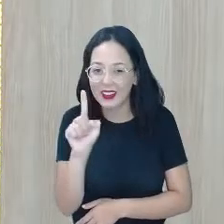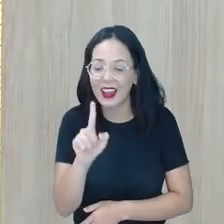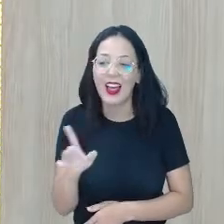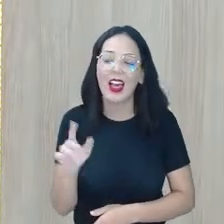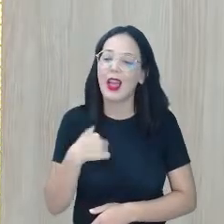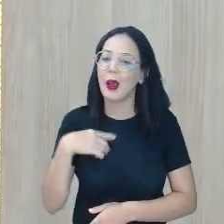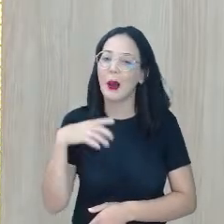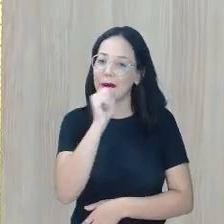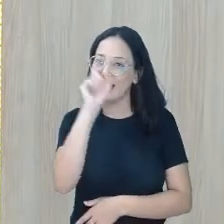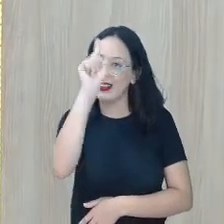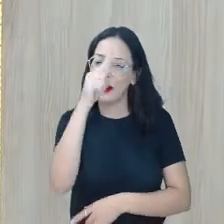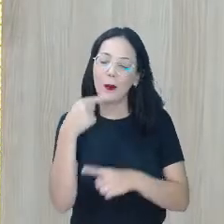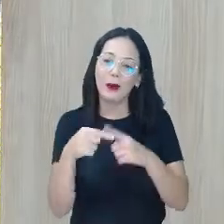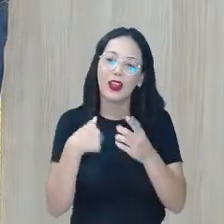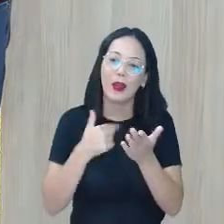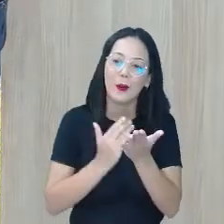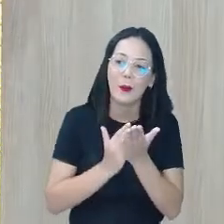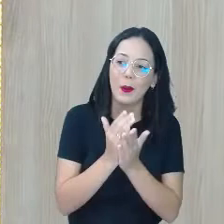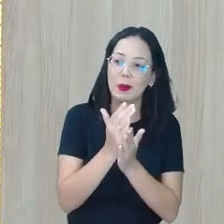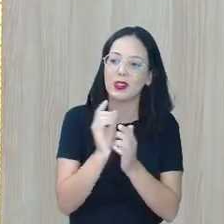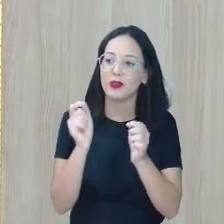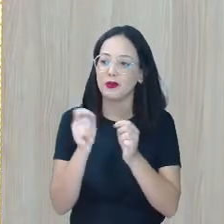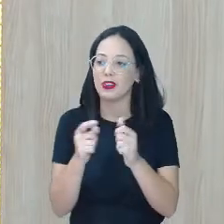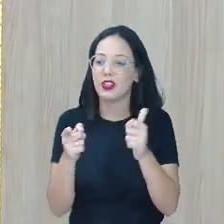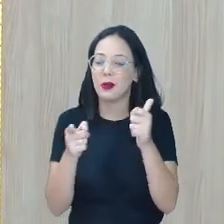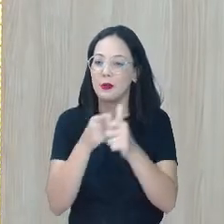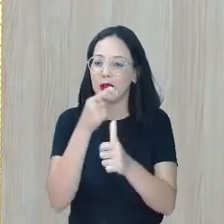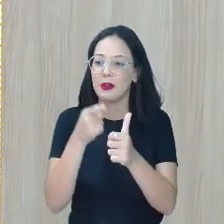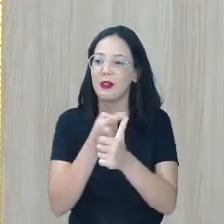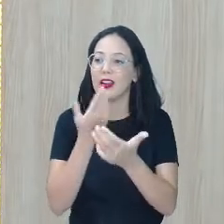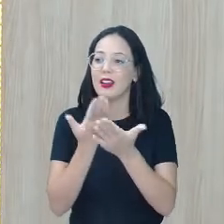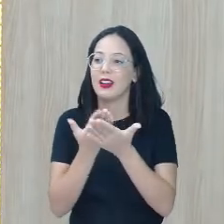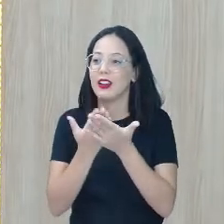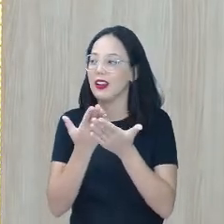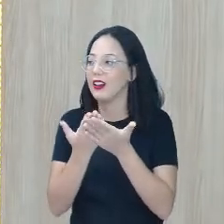eu comecei, fiz a primeira aula.